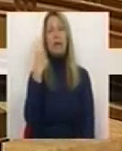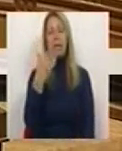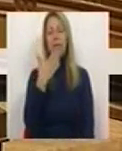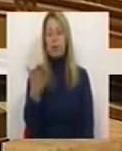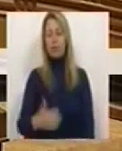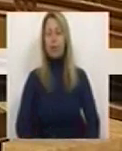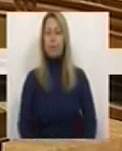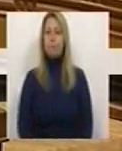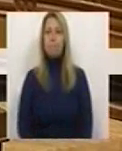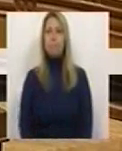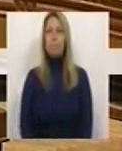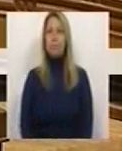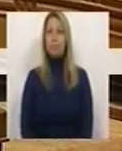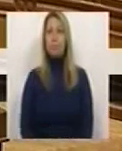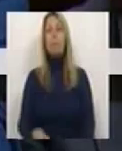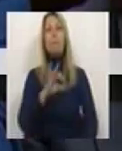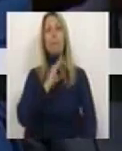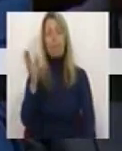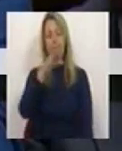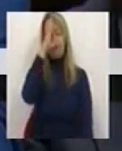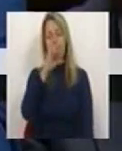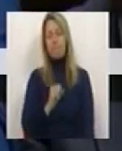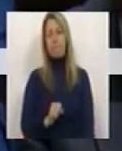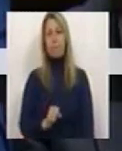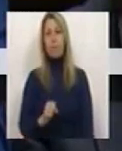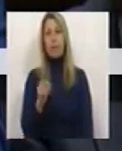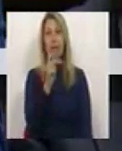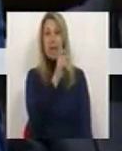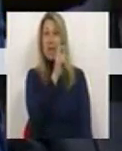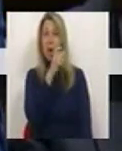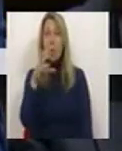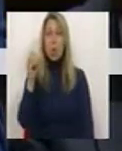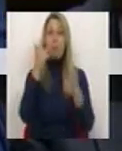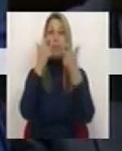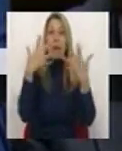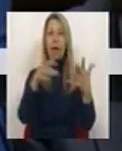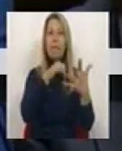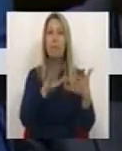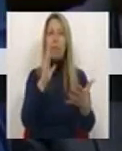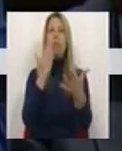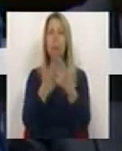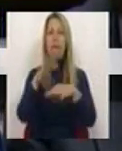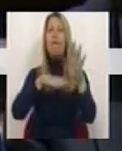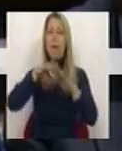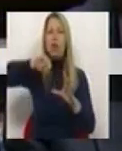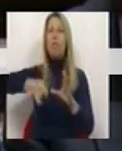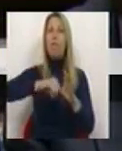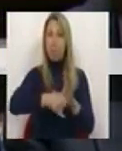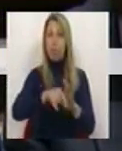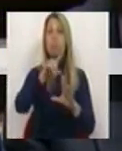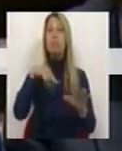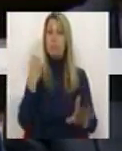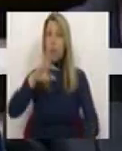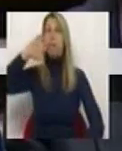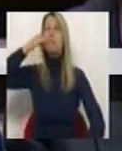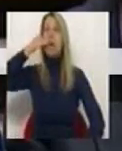favor. Sr. Primeiro-Ministro, é um erro permitir que se façam estes furos. E é um erro que podemos pagar caro